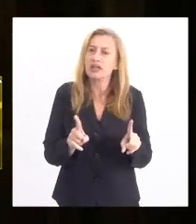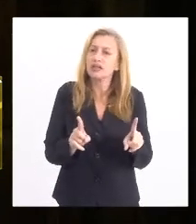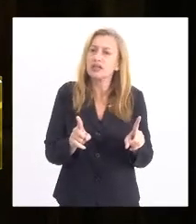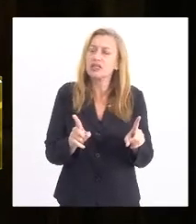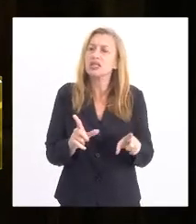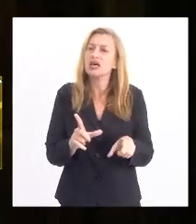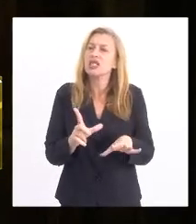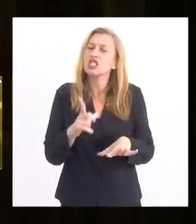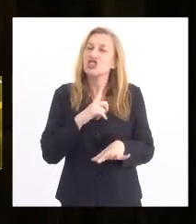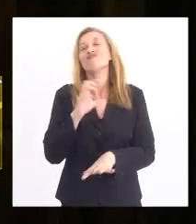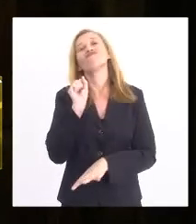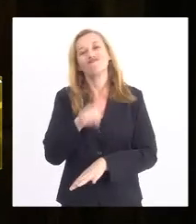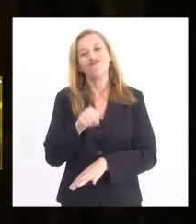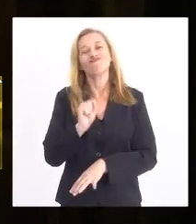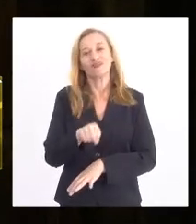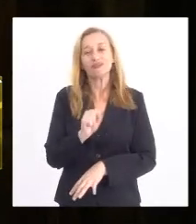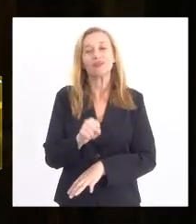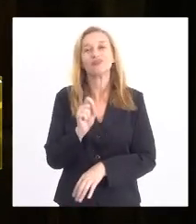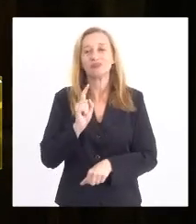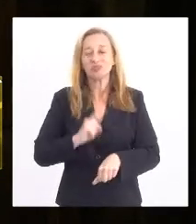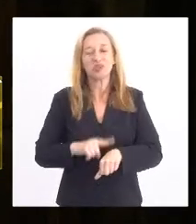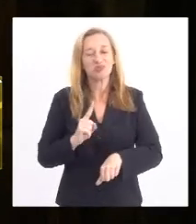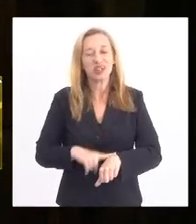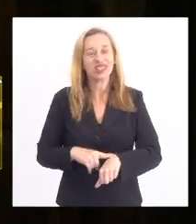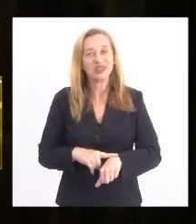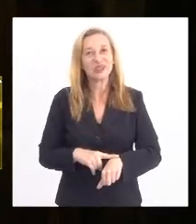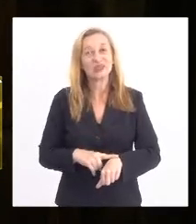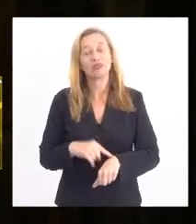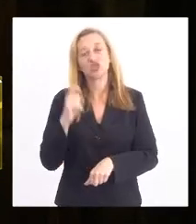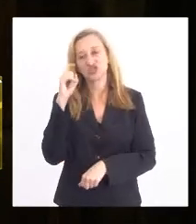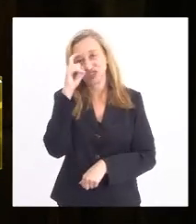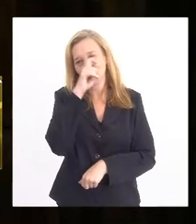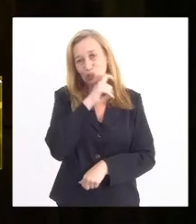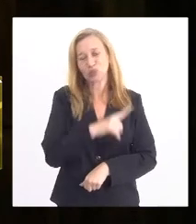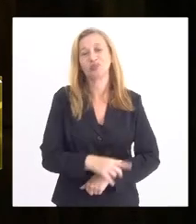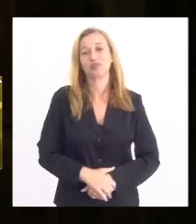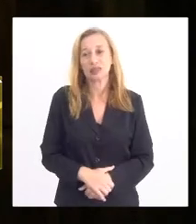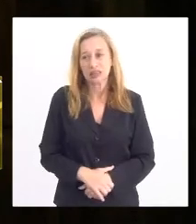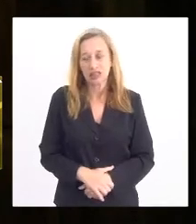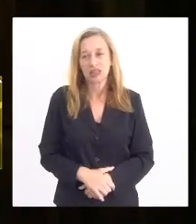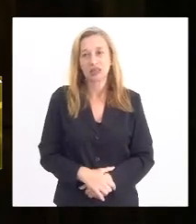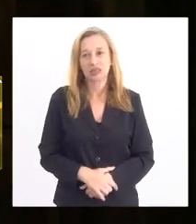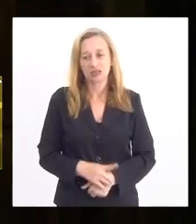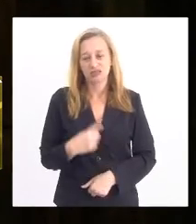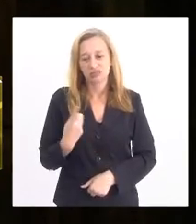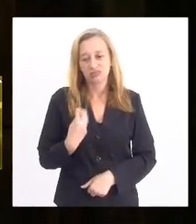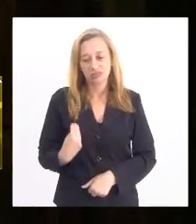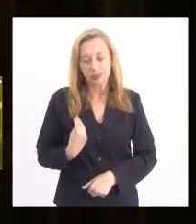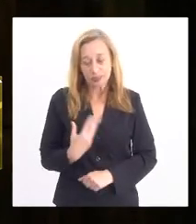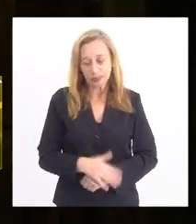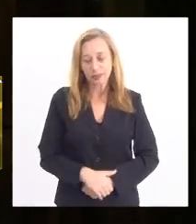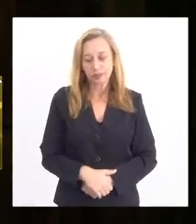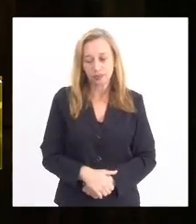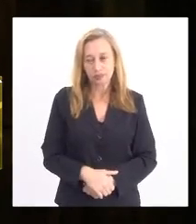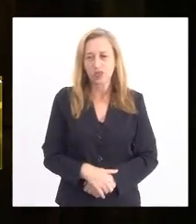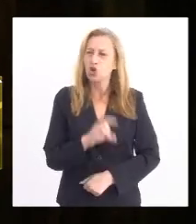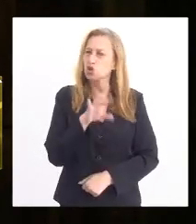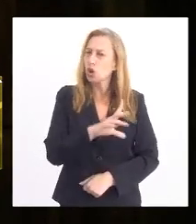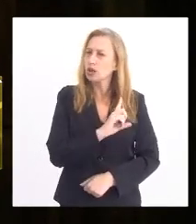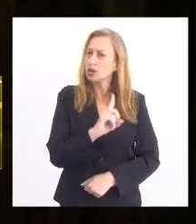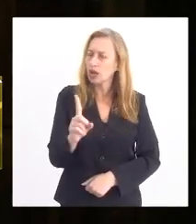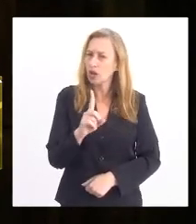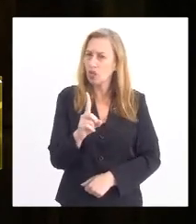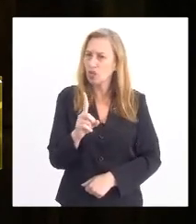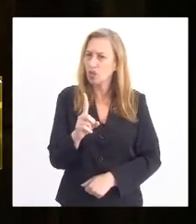tivemos sim o momento muito difícil da nossa sociedade e só não